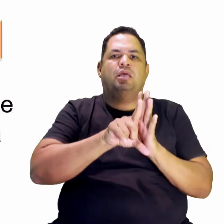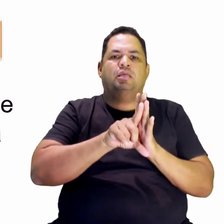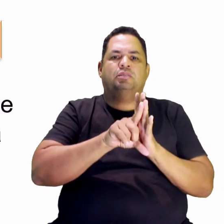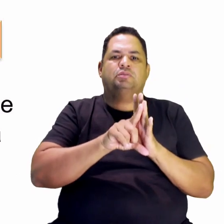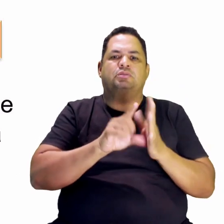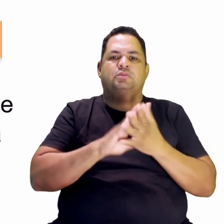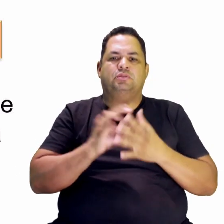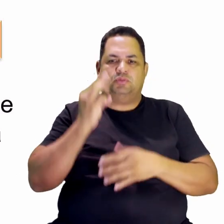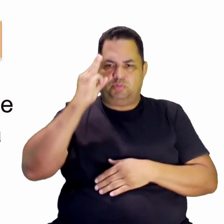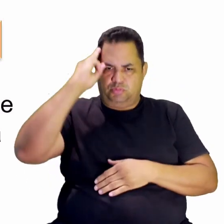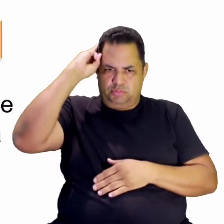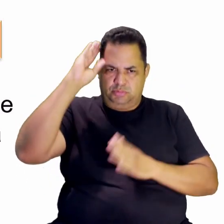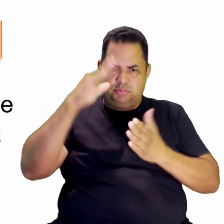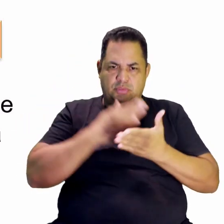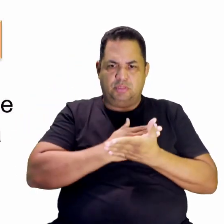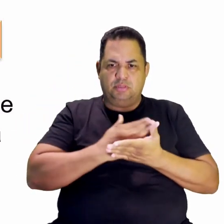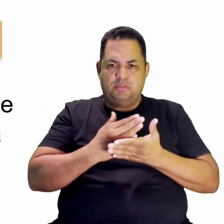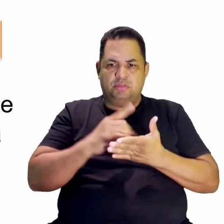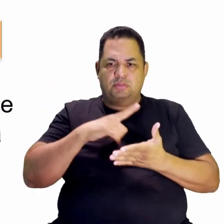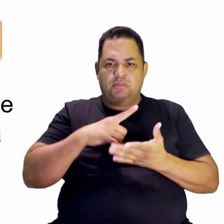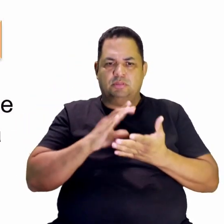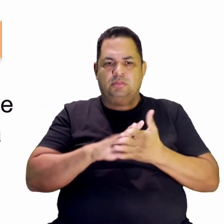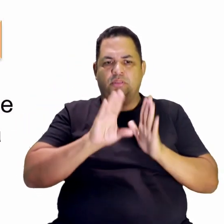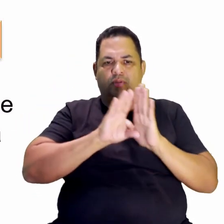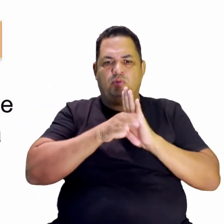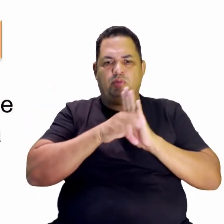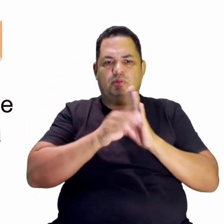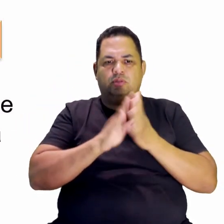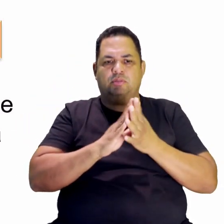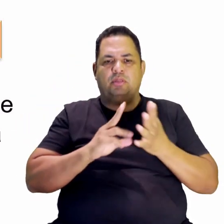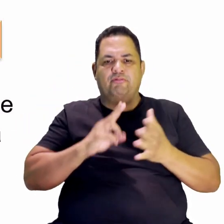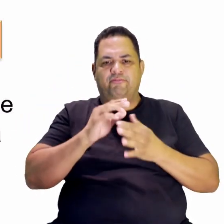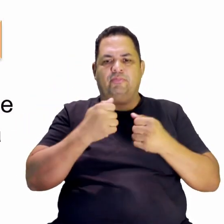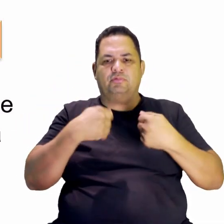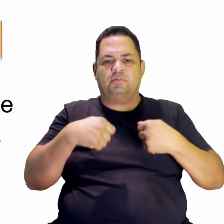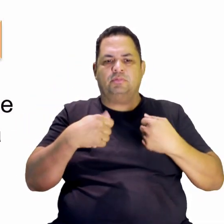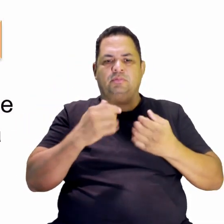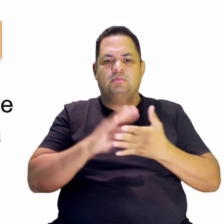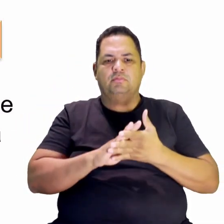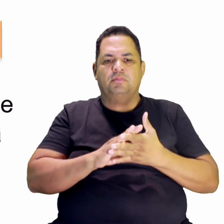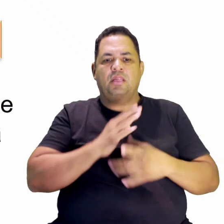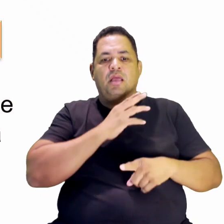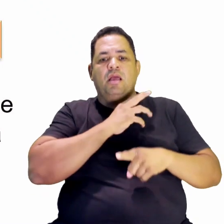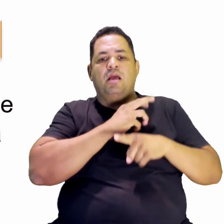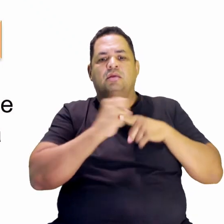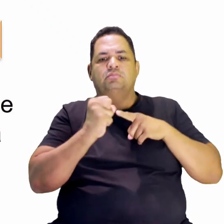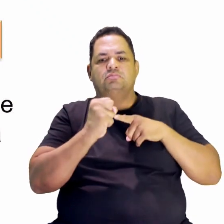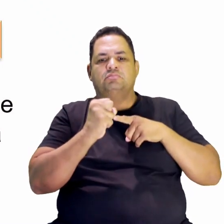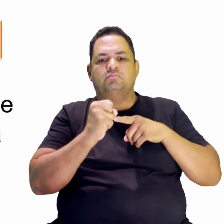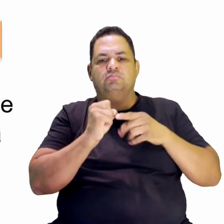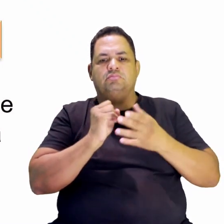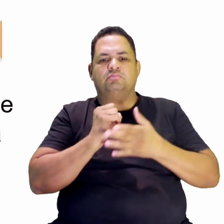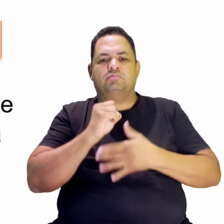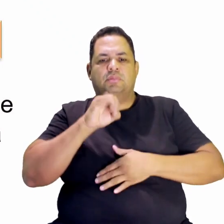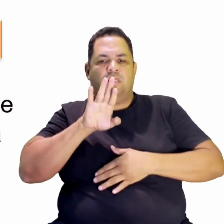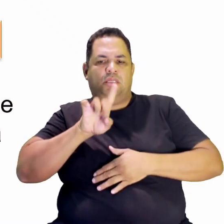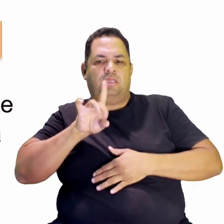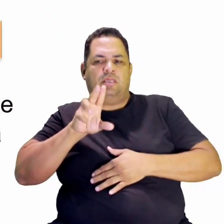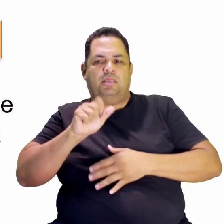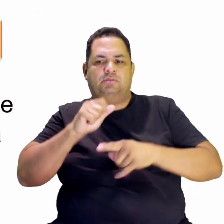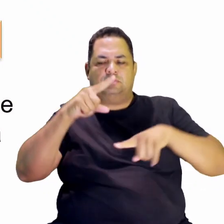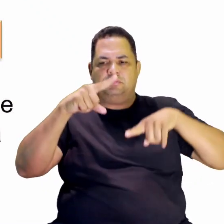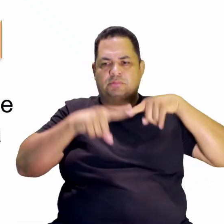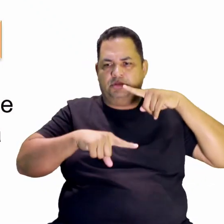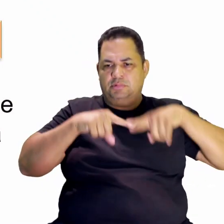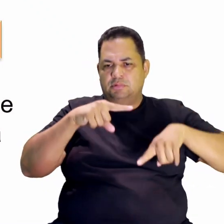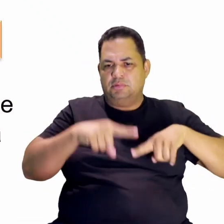Uma vez que a partir dela que se define a força como a grandeza necessária para se vencer a inércia de um corpo, olha a primeira lei aí, para